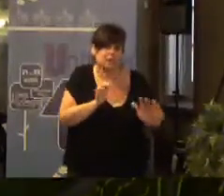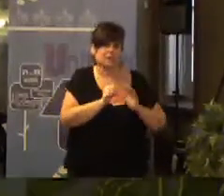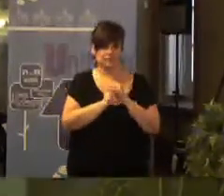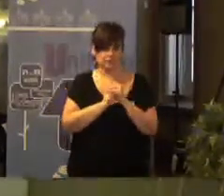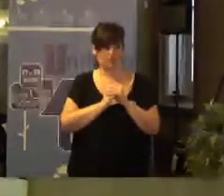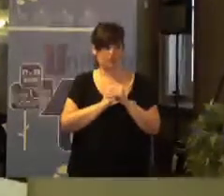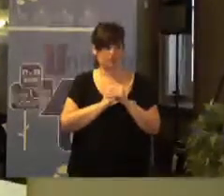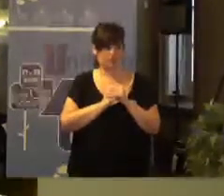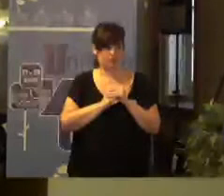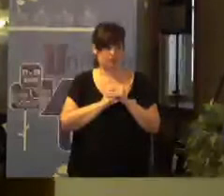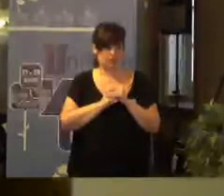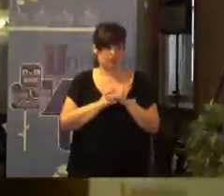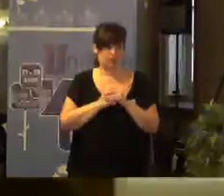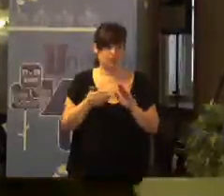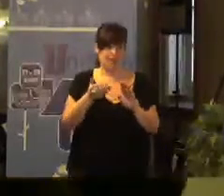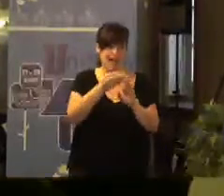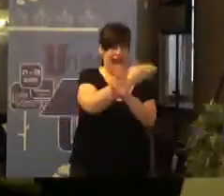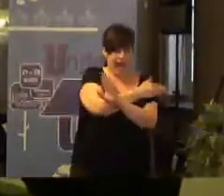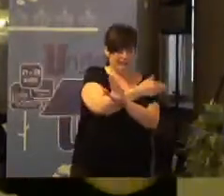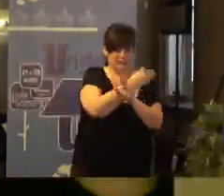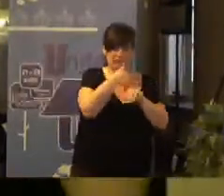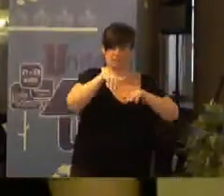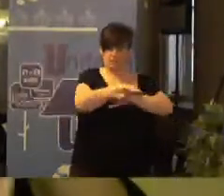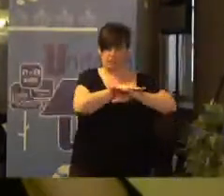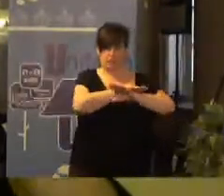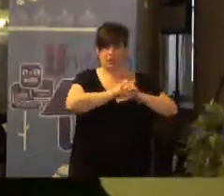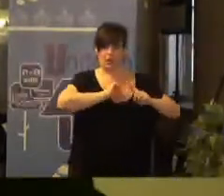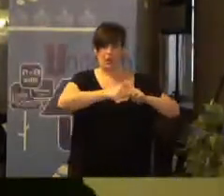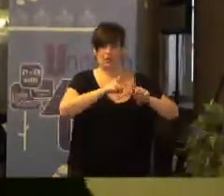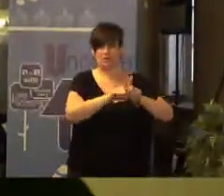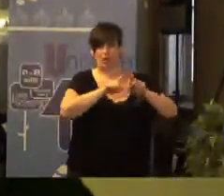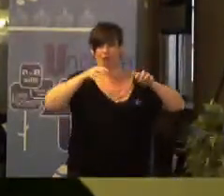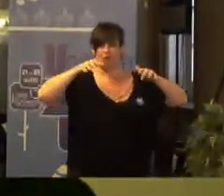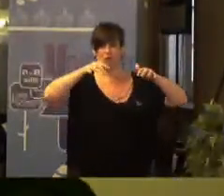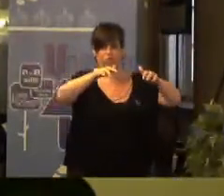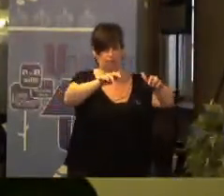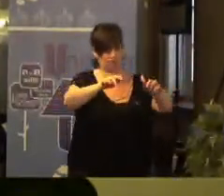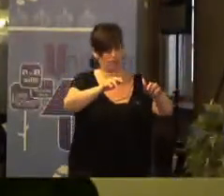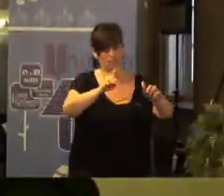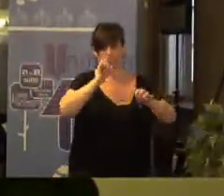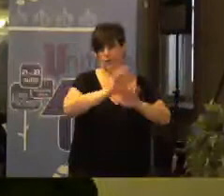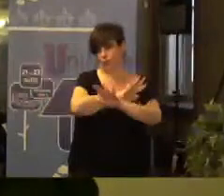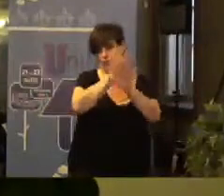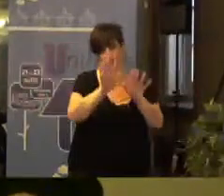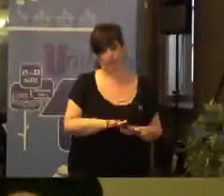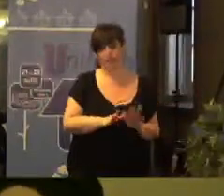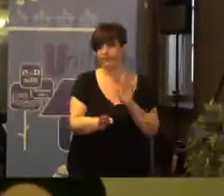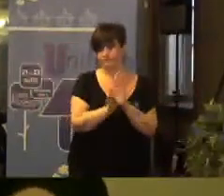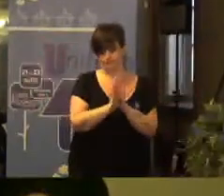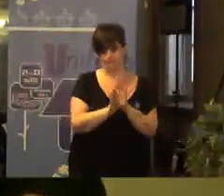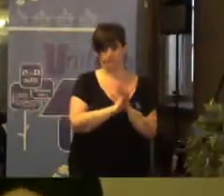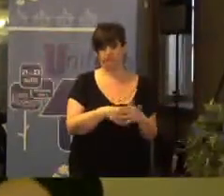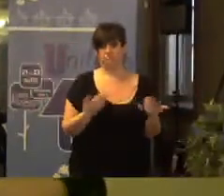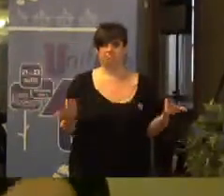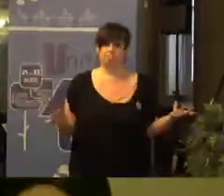E o que estava antes ainda é um fantasma terrível. E,